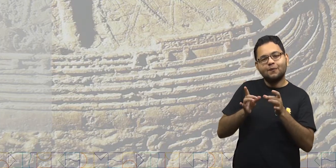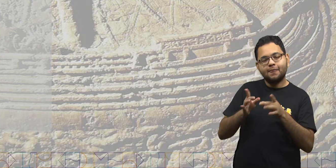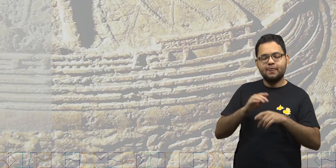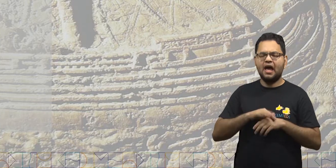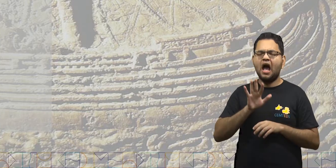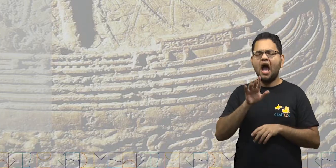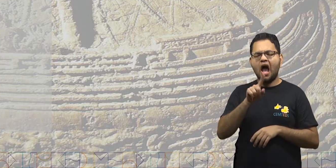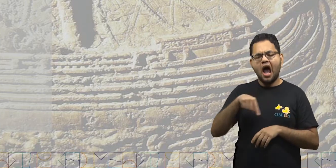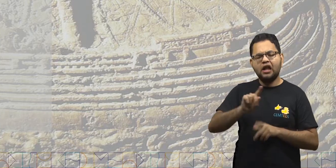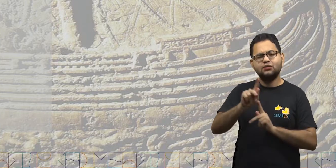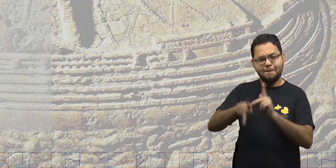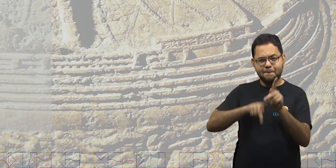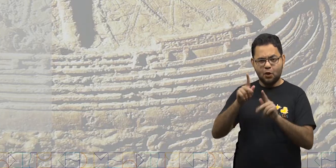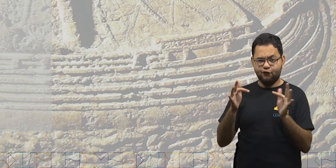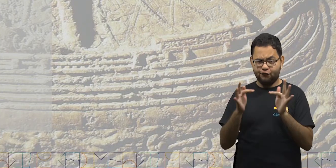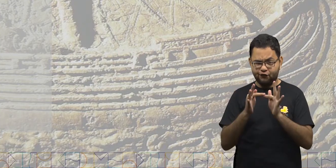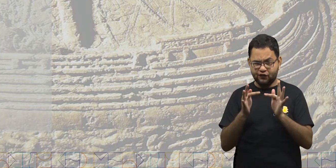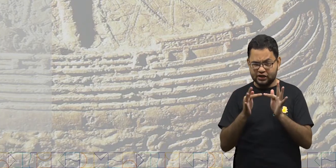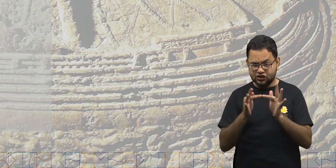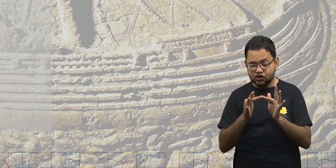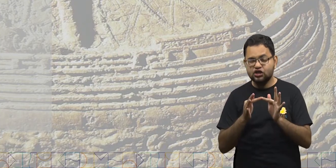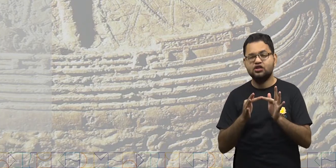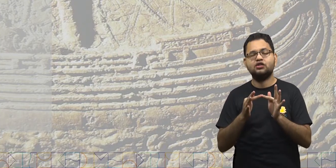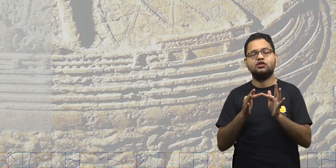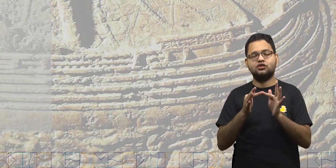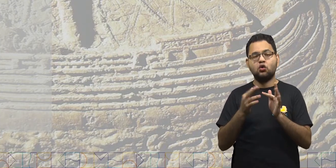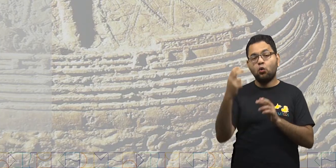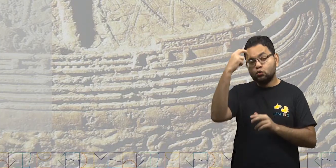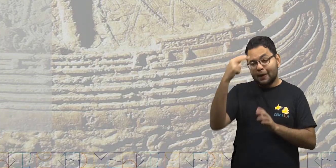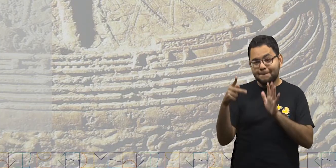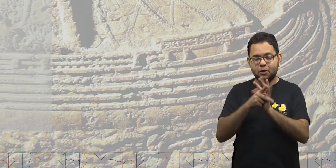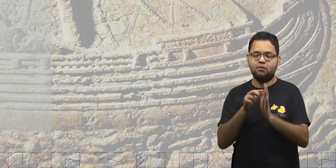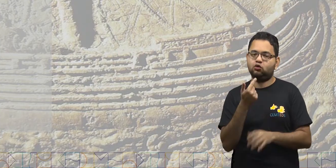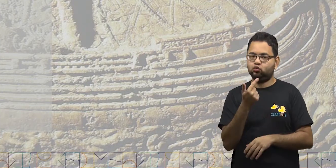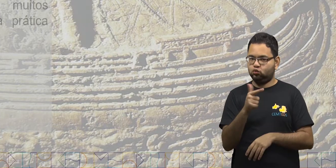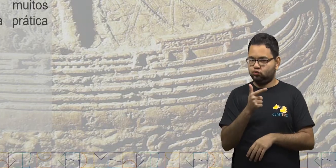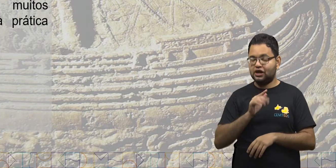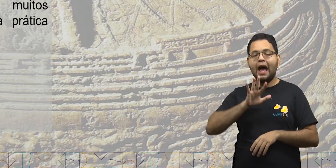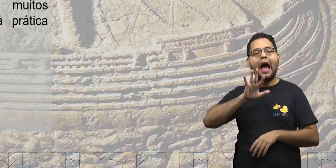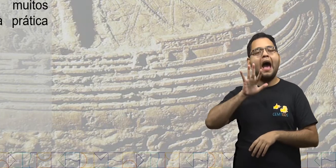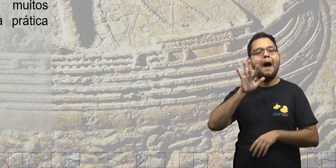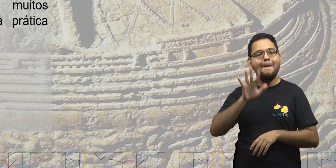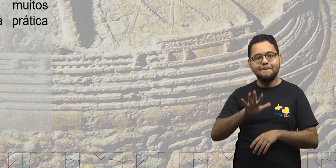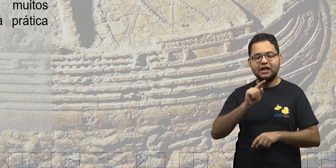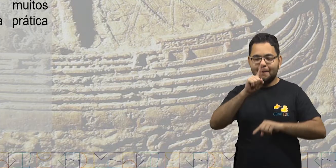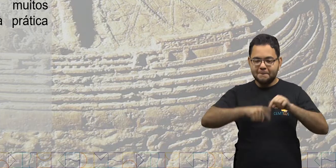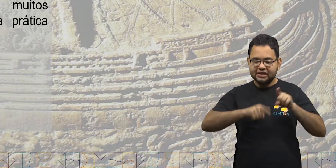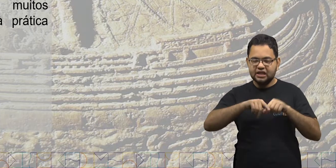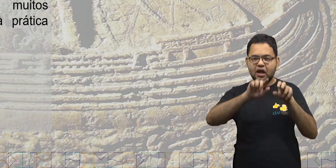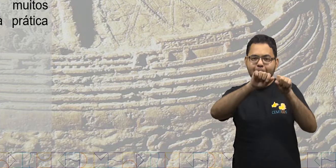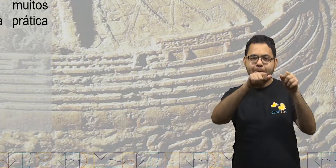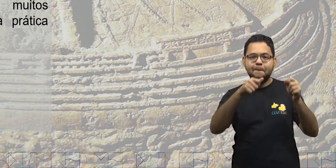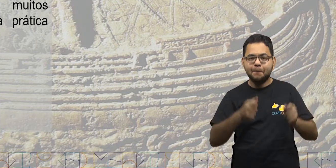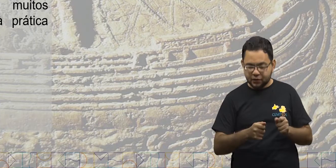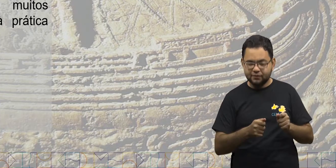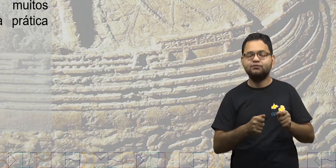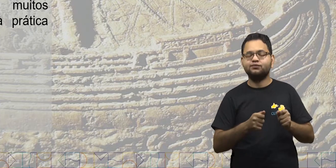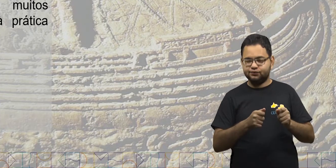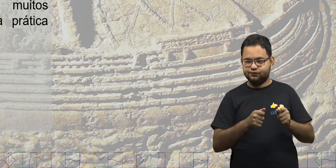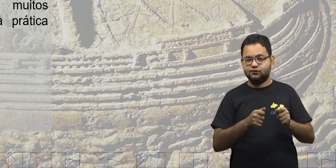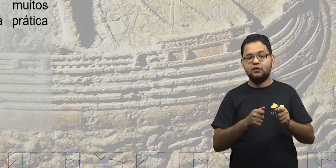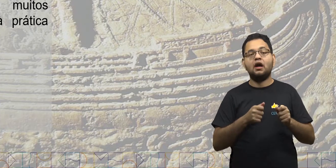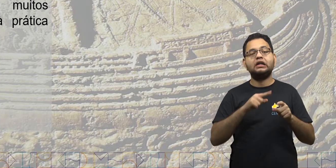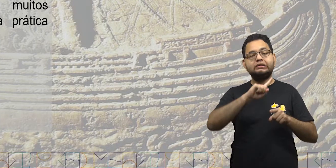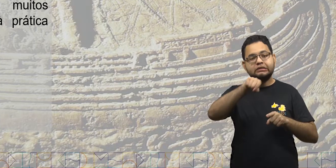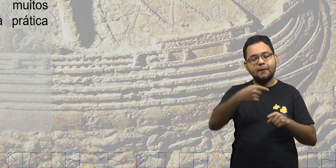Não possuíam uma cultura própria, mas produziram belas peças artesanais. Receberam influências de muitos lugares devido